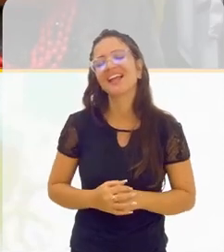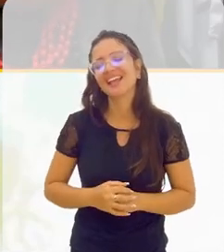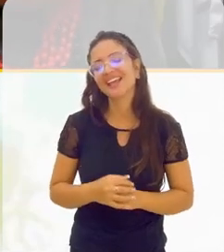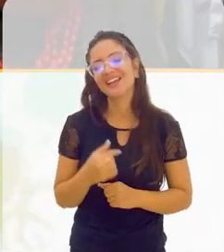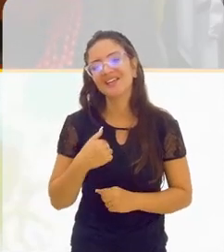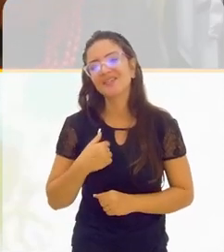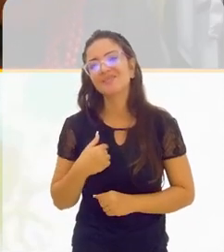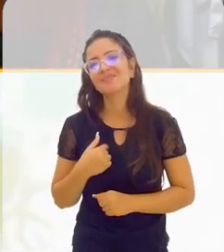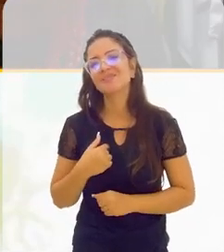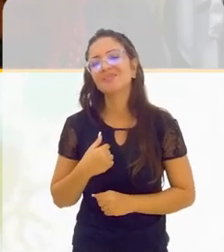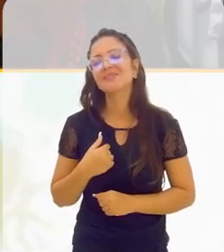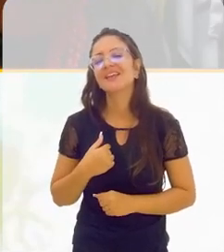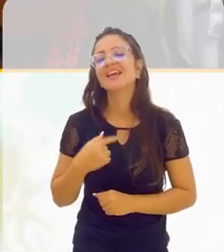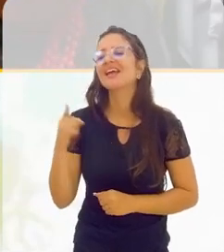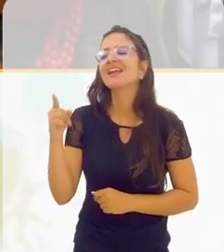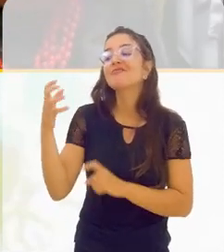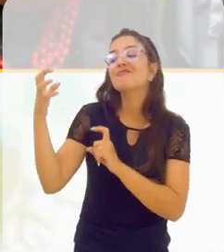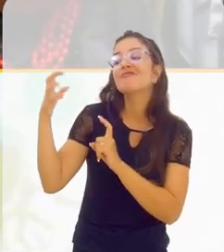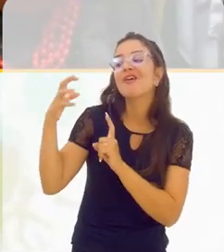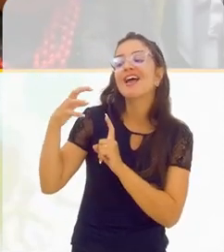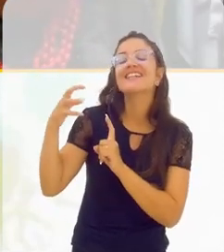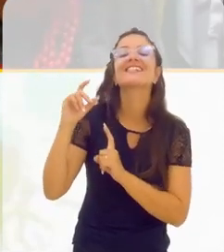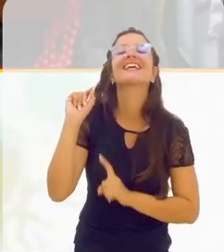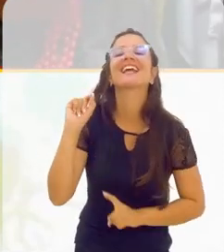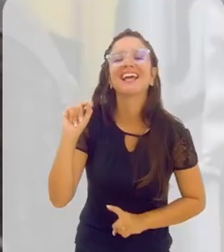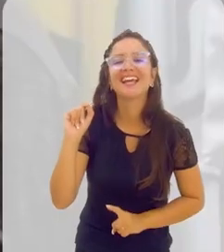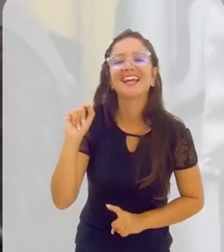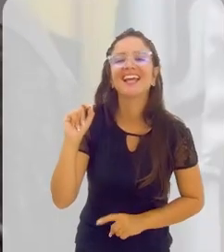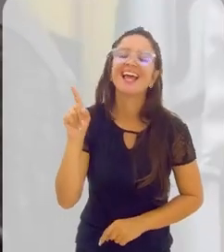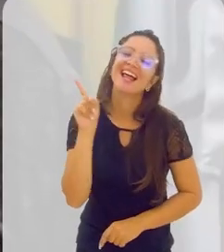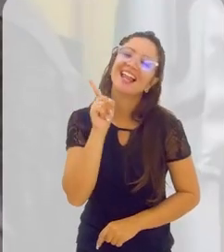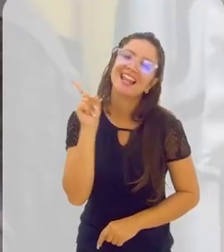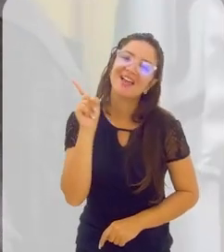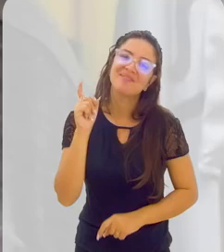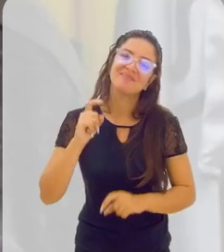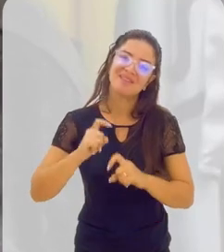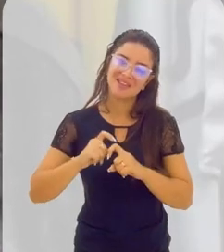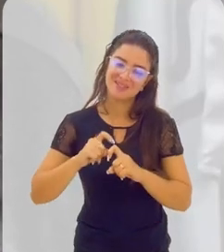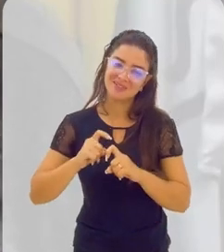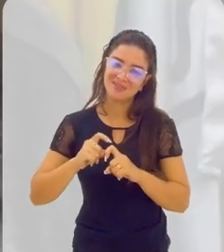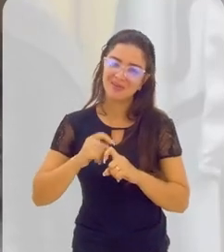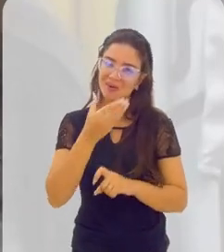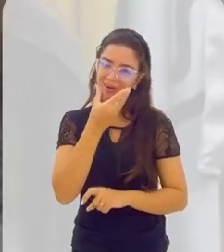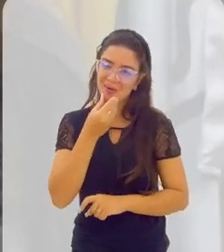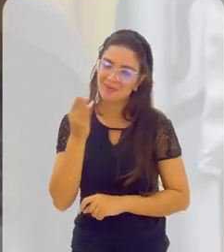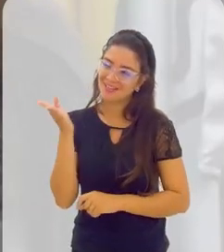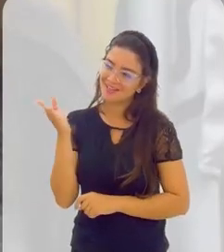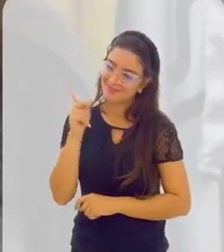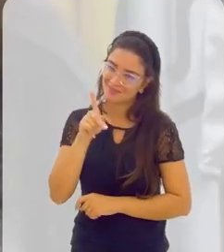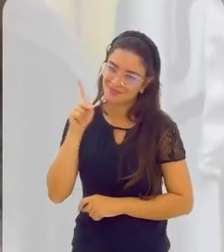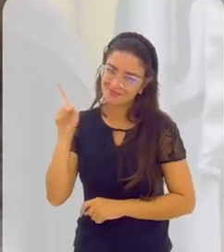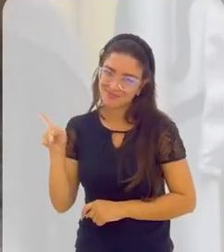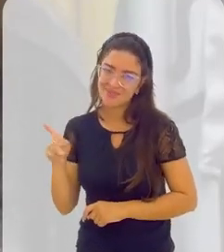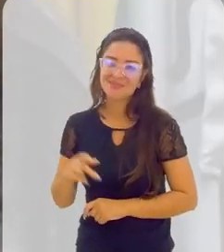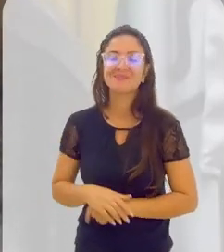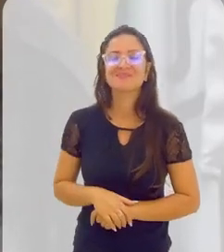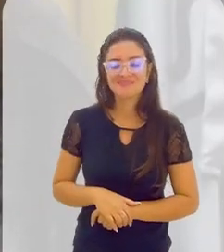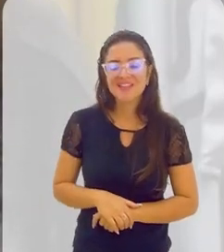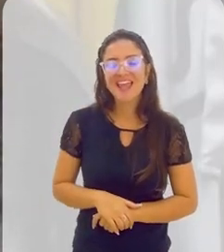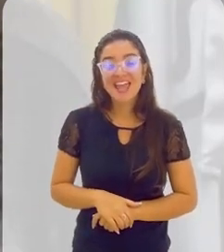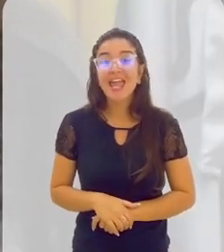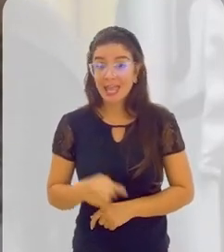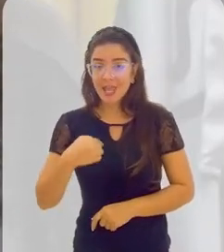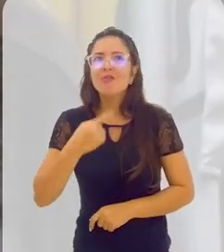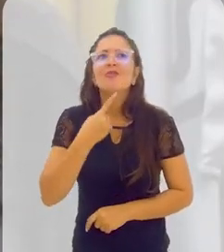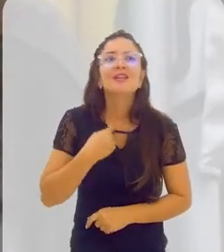a influência do meu mestre que era o professor de febre Eu sabia que eu queria fazer uma coisa de infantil mas ainda não tinha clareza